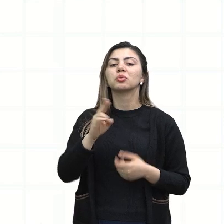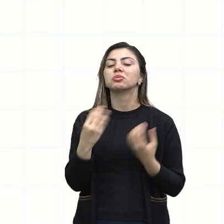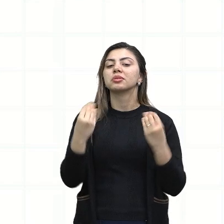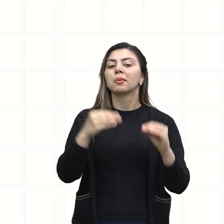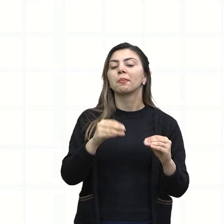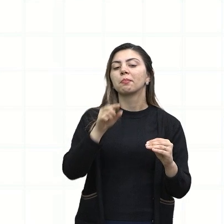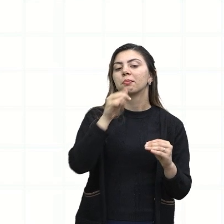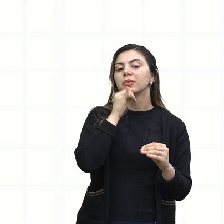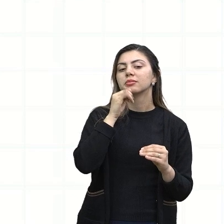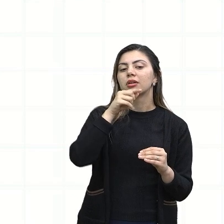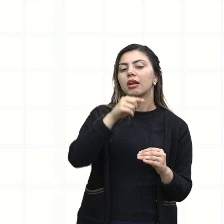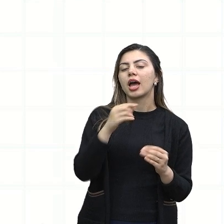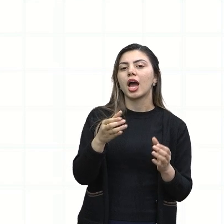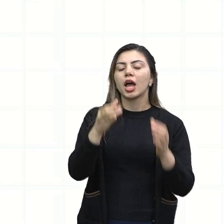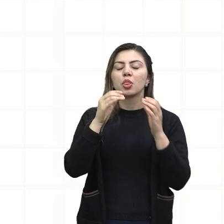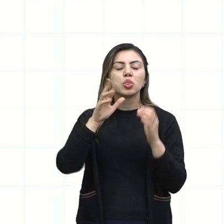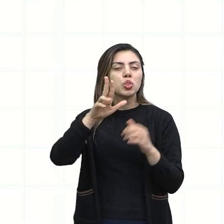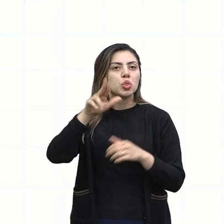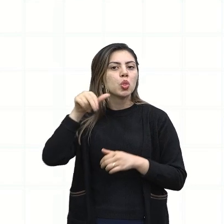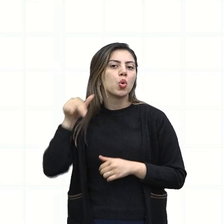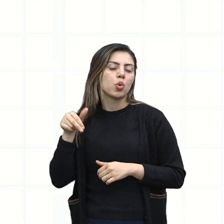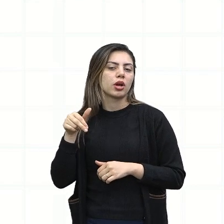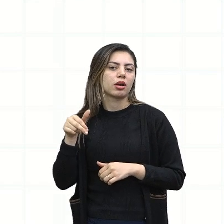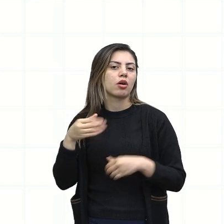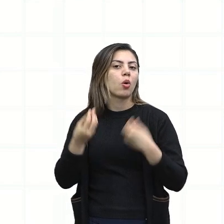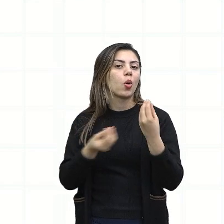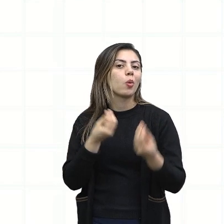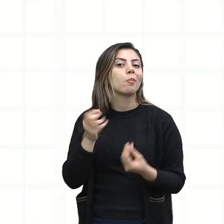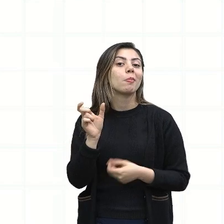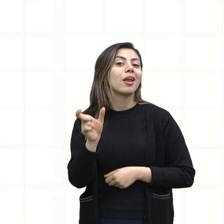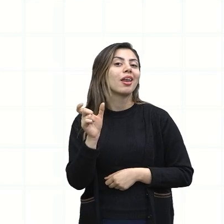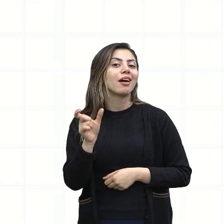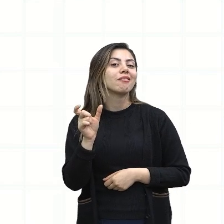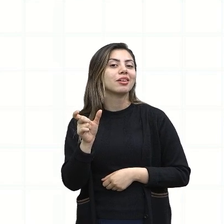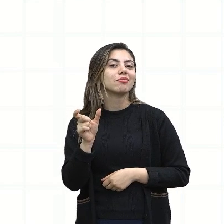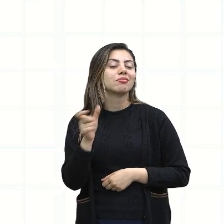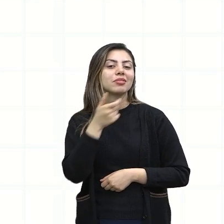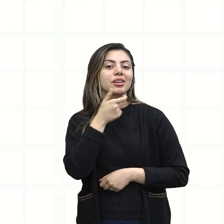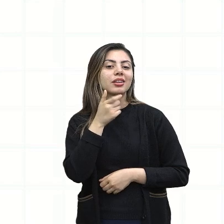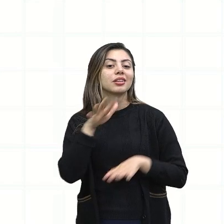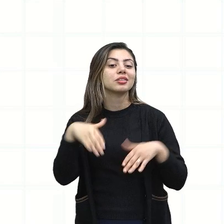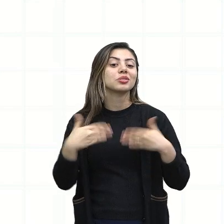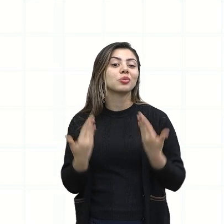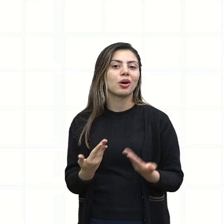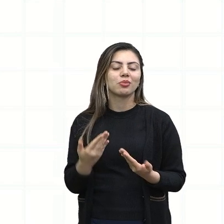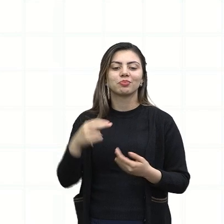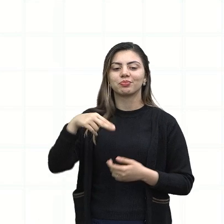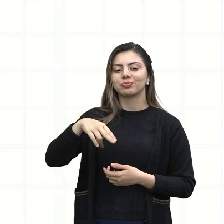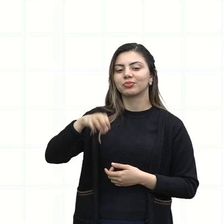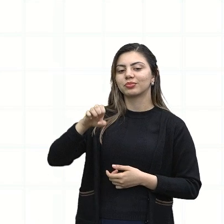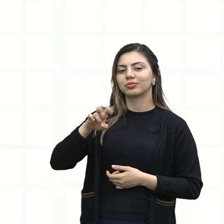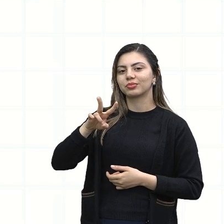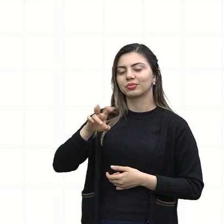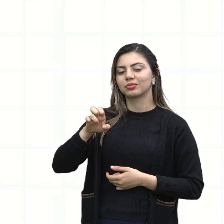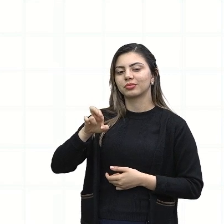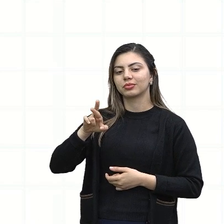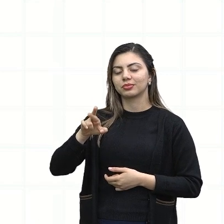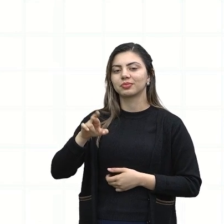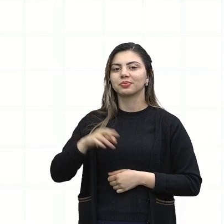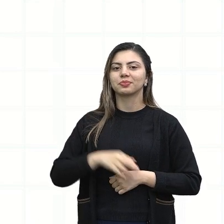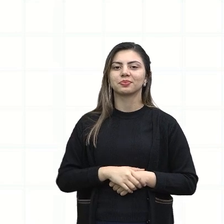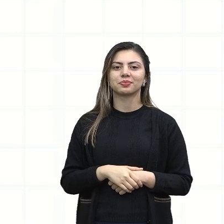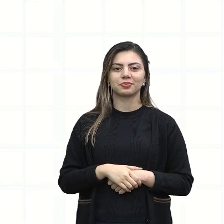pessoa nunca faz? Nunca. Como que é? É never.